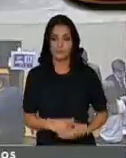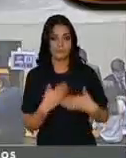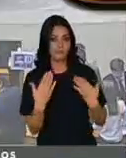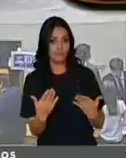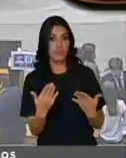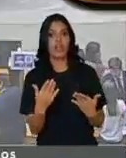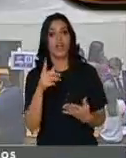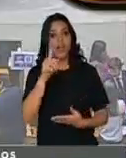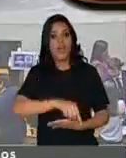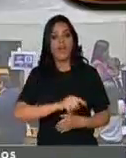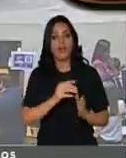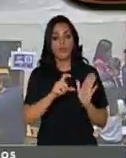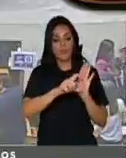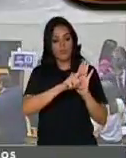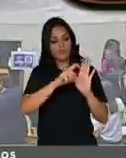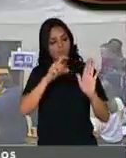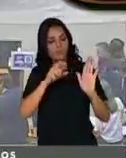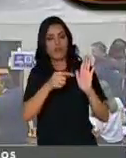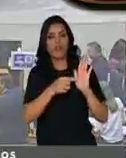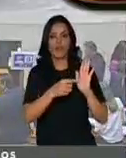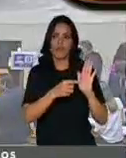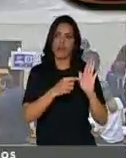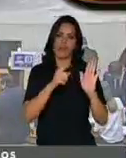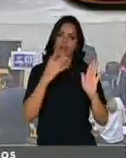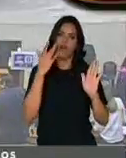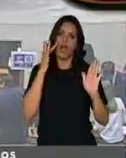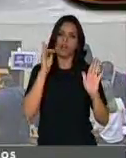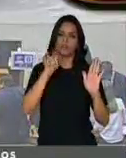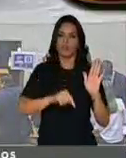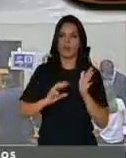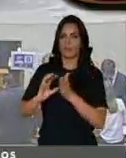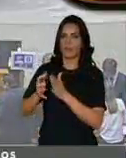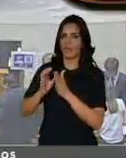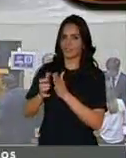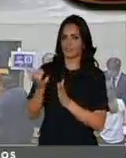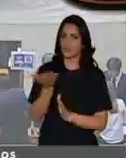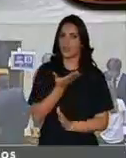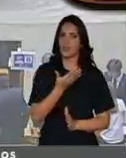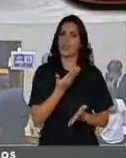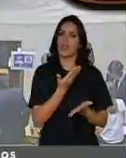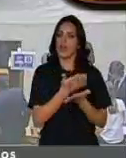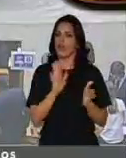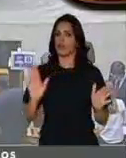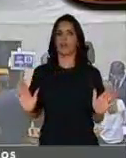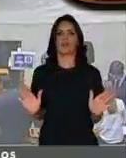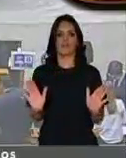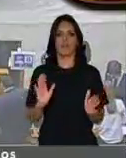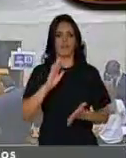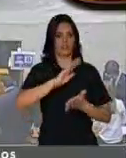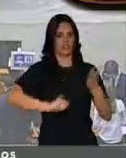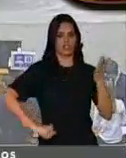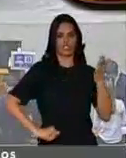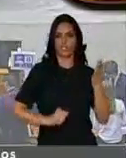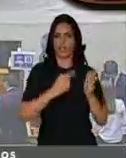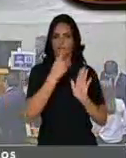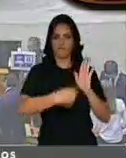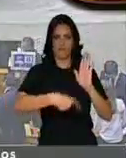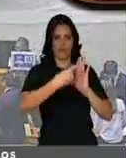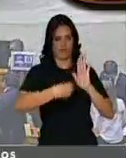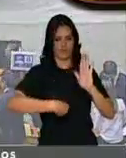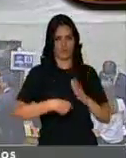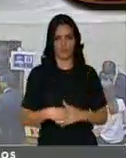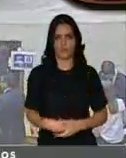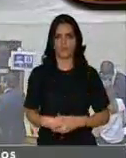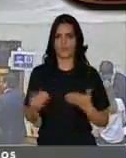Então, essa é uma parte que provavelmente os partidos vão querer derrubar esse veto. Certo, agora